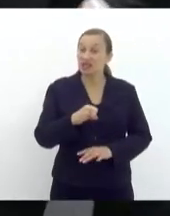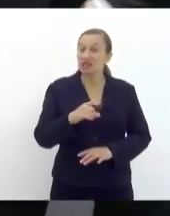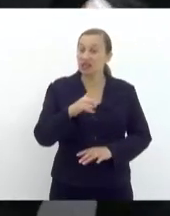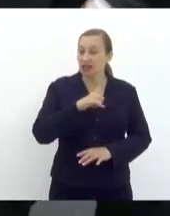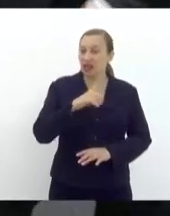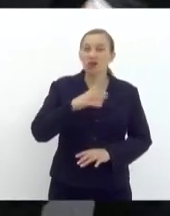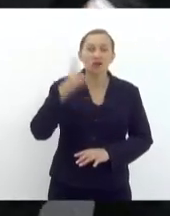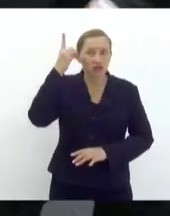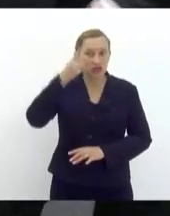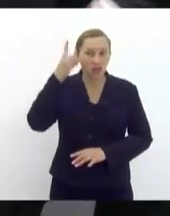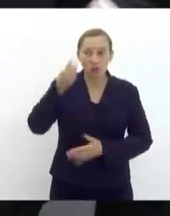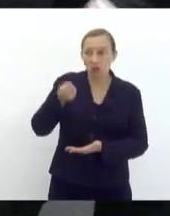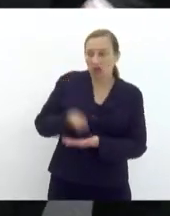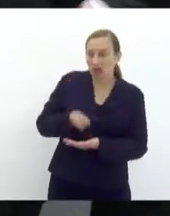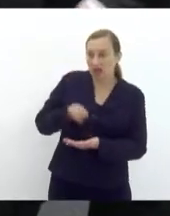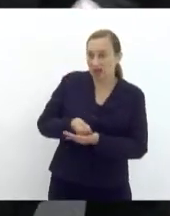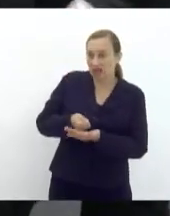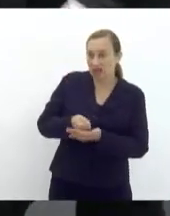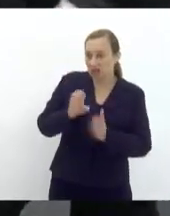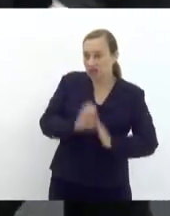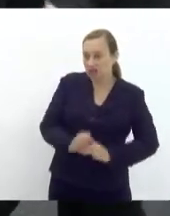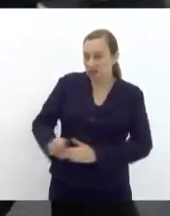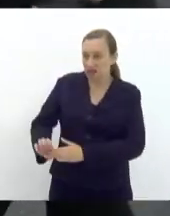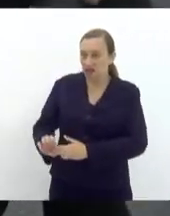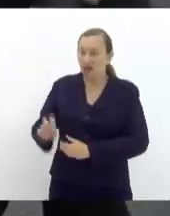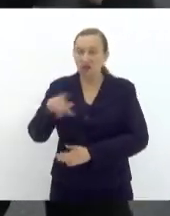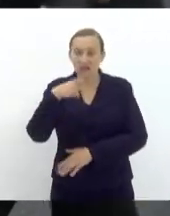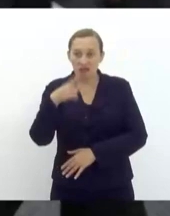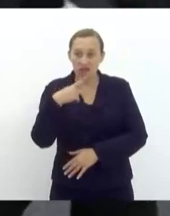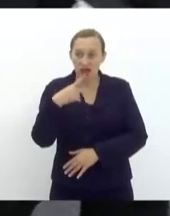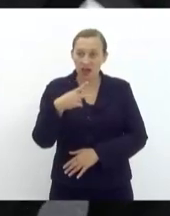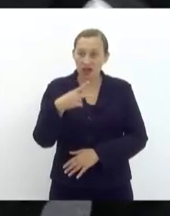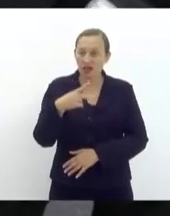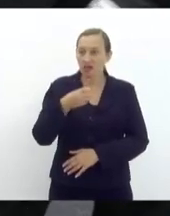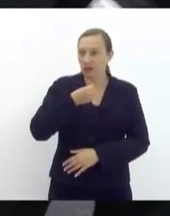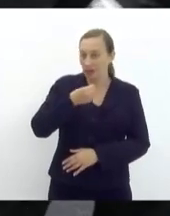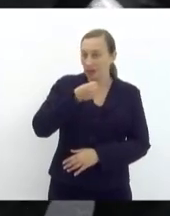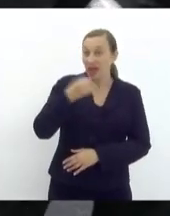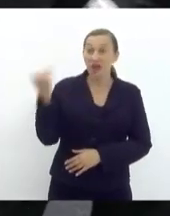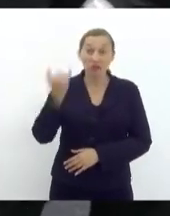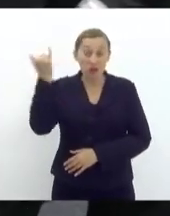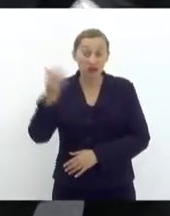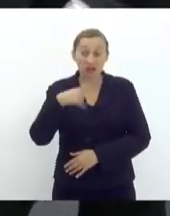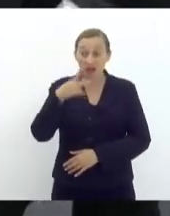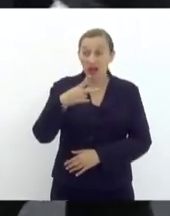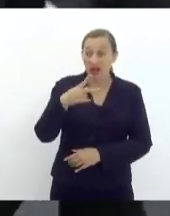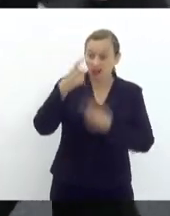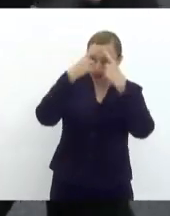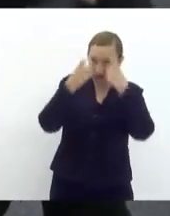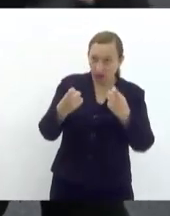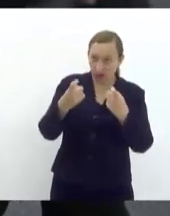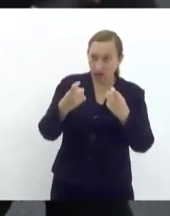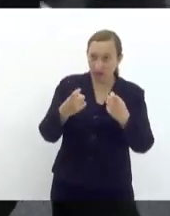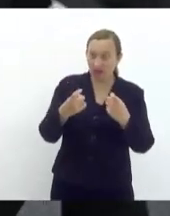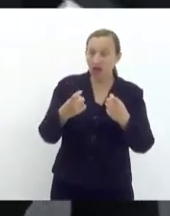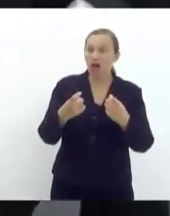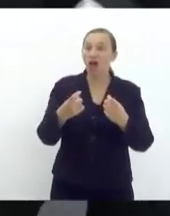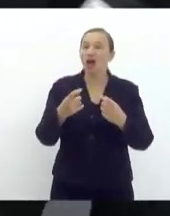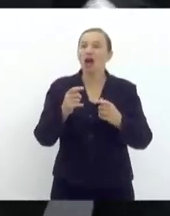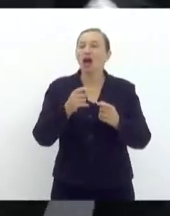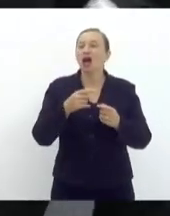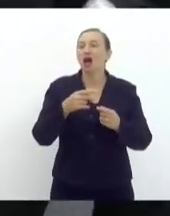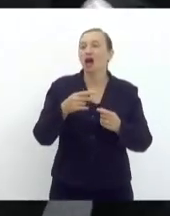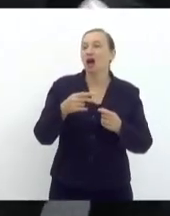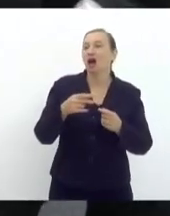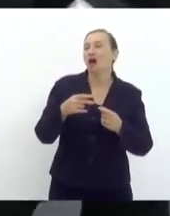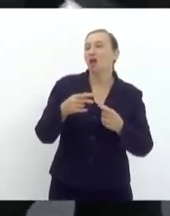que a esquerda se posiciona no microfone é importante dizer que quando falamos de violência política de gênero essa